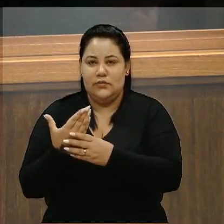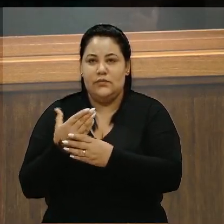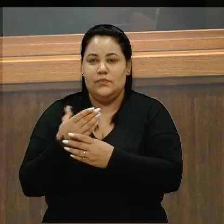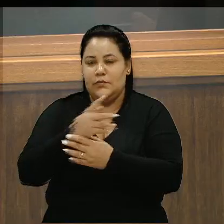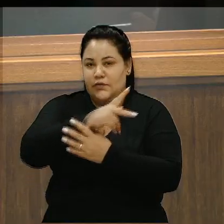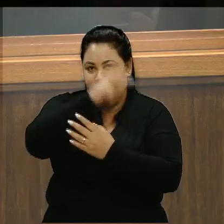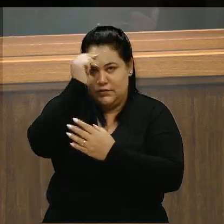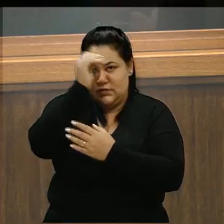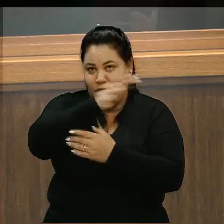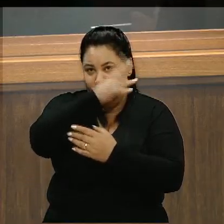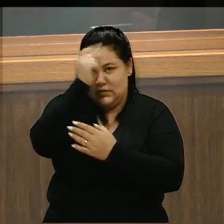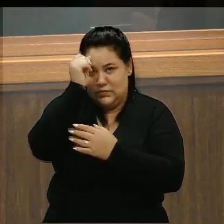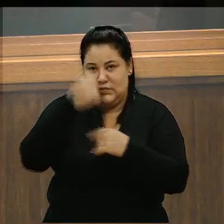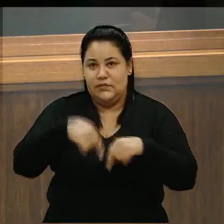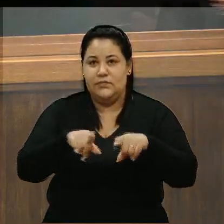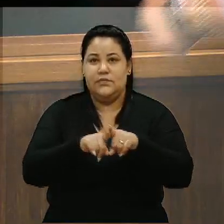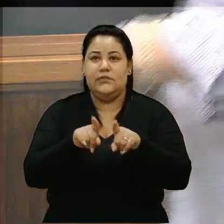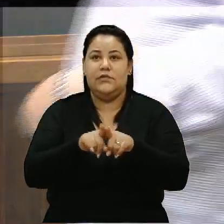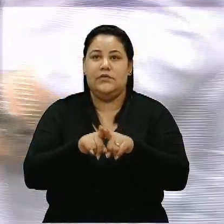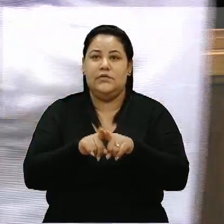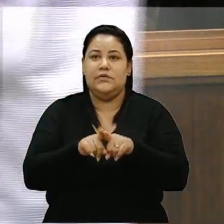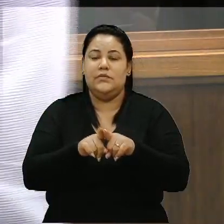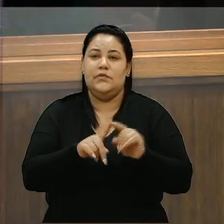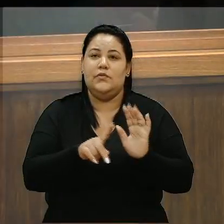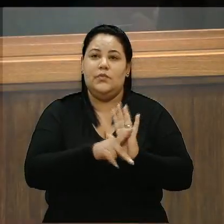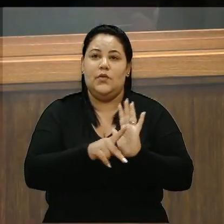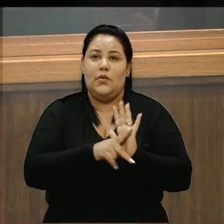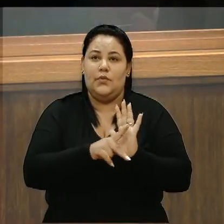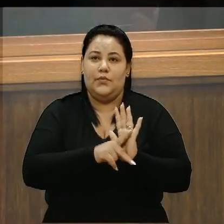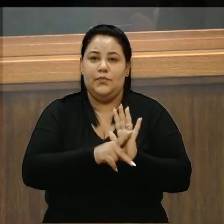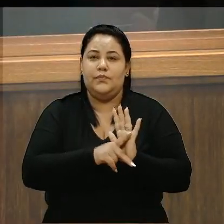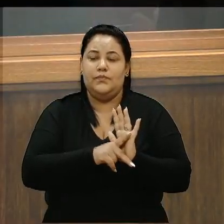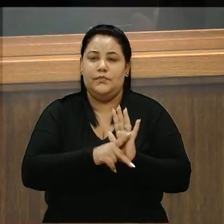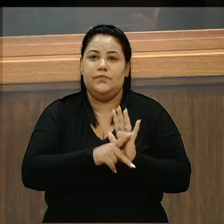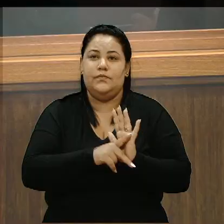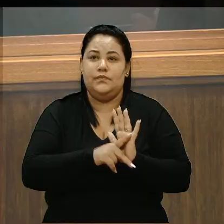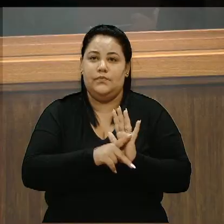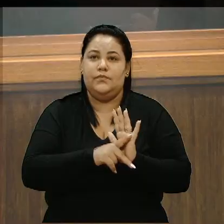municipal, os próprios órgãos do município não têm comparecido.